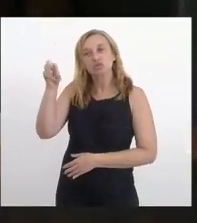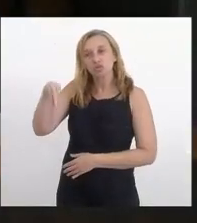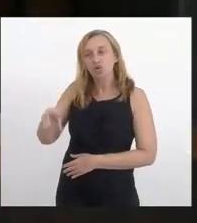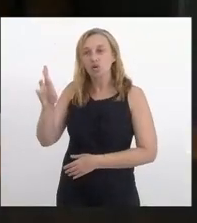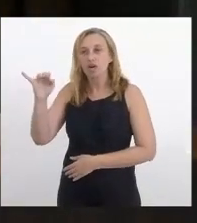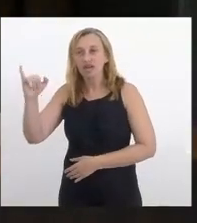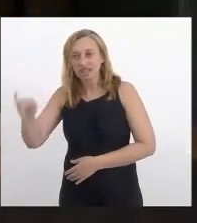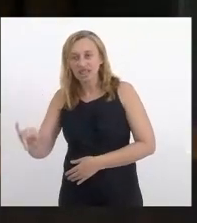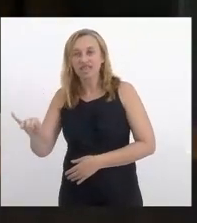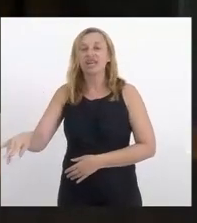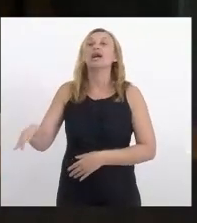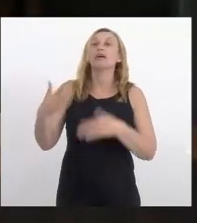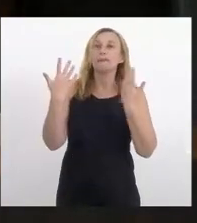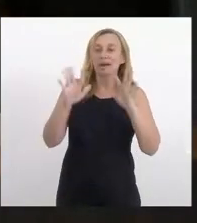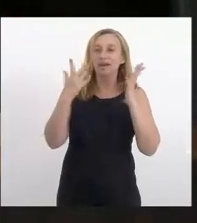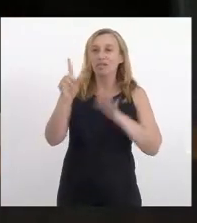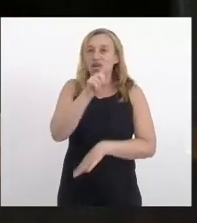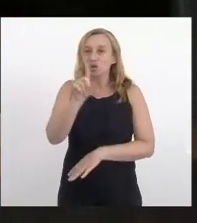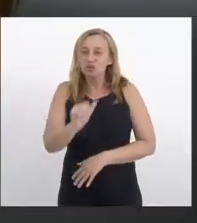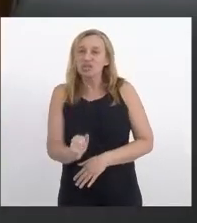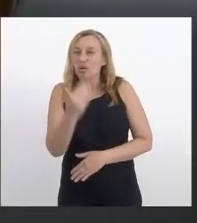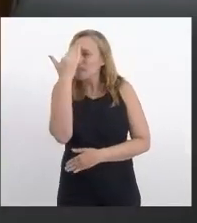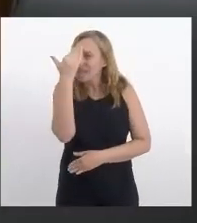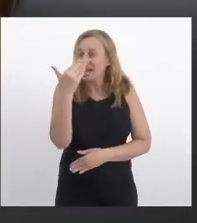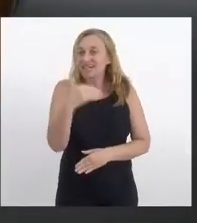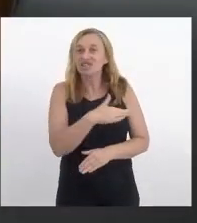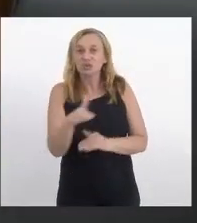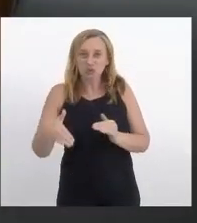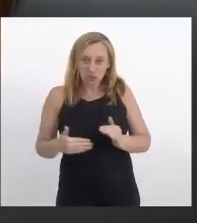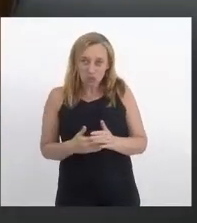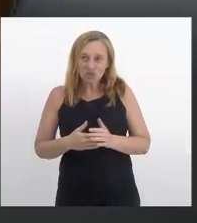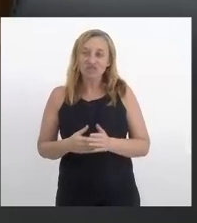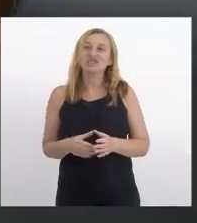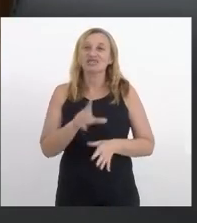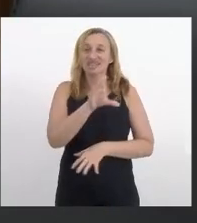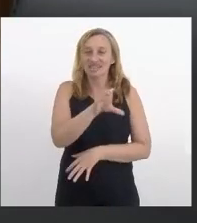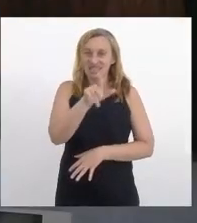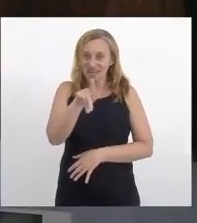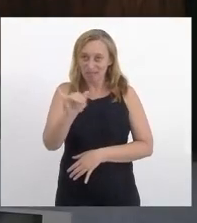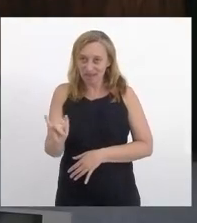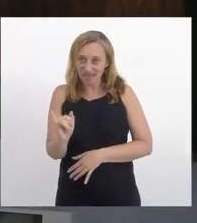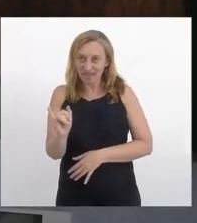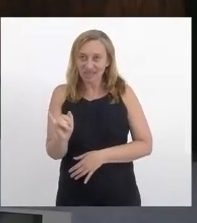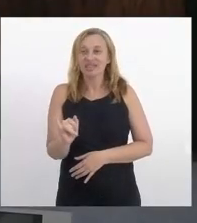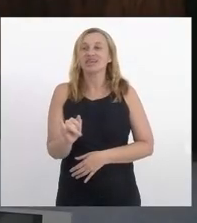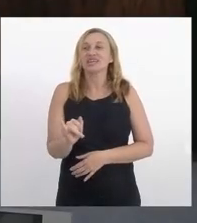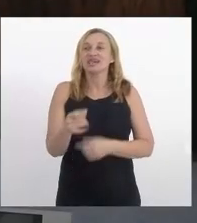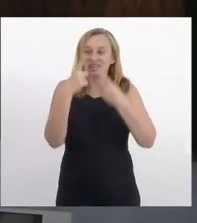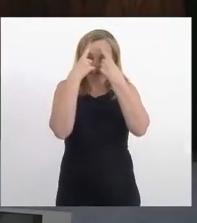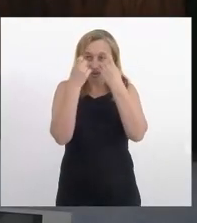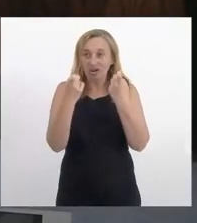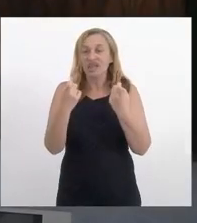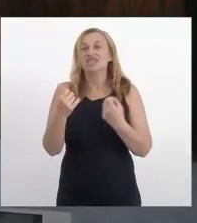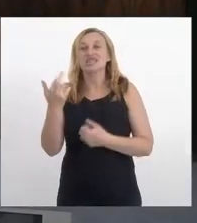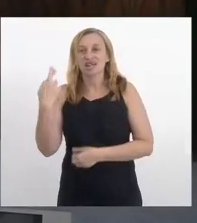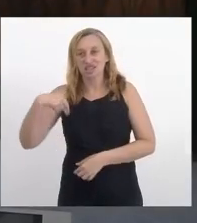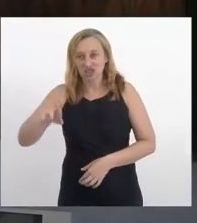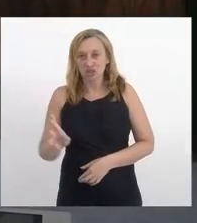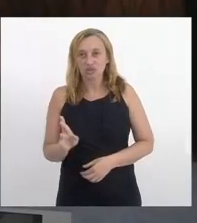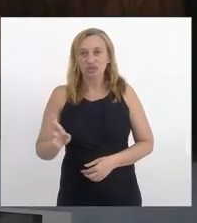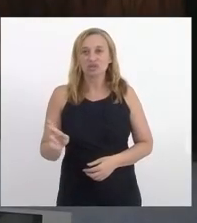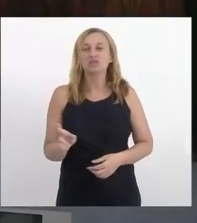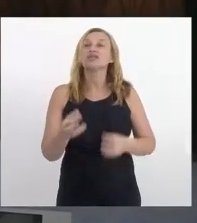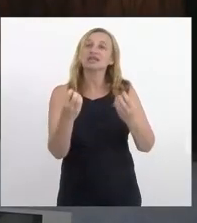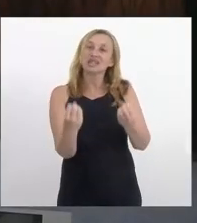parabéns, Luzia, e muito obrigada a todos que participaram da CPI, da CPI da intolerância religiosa,